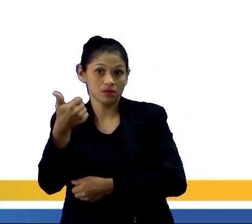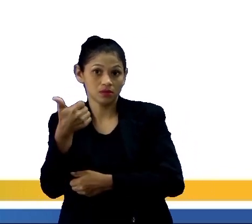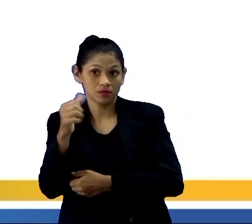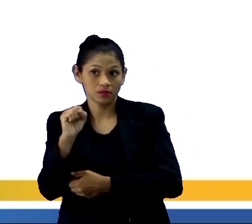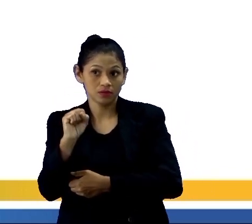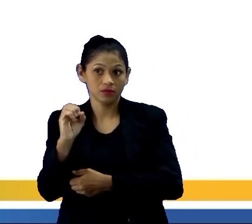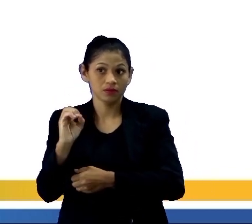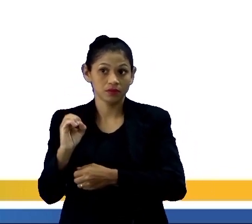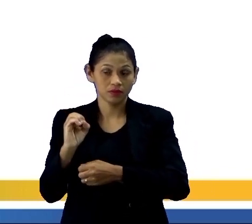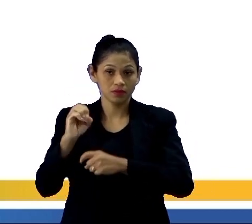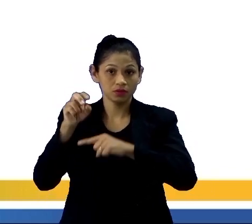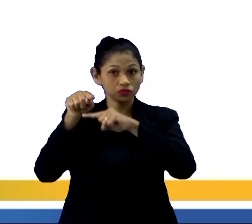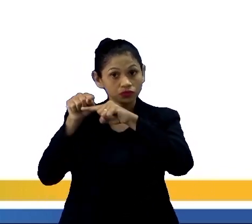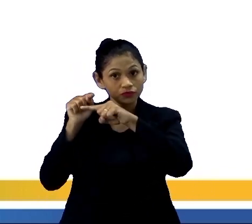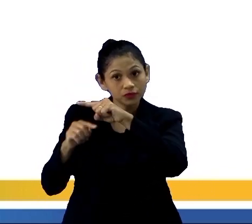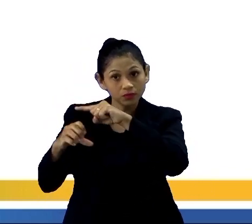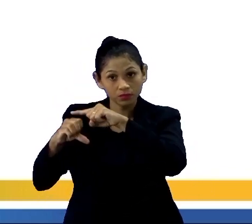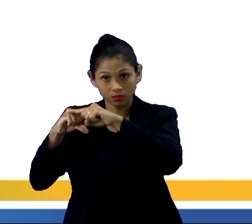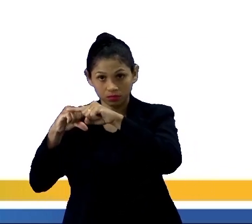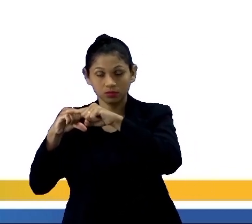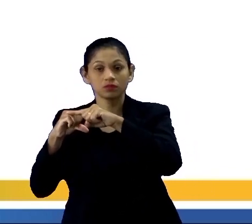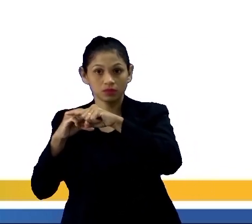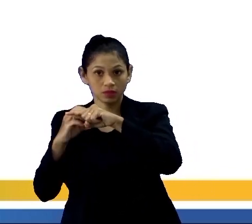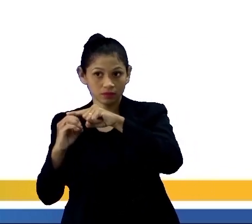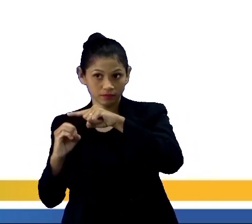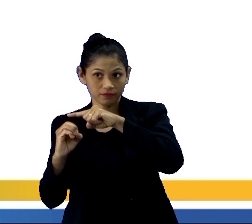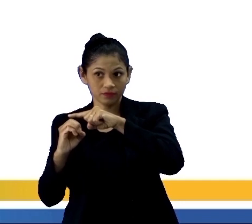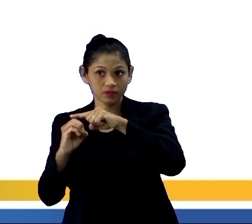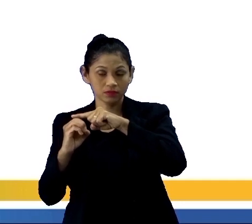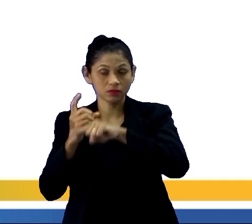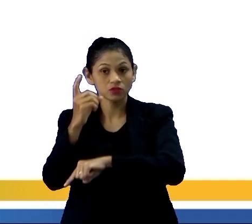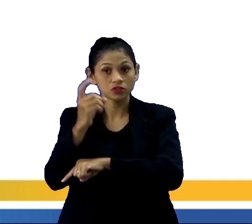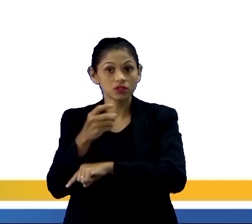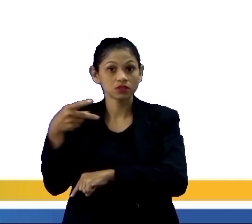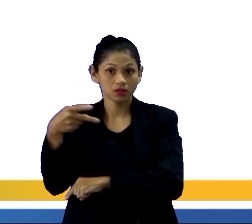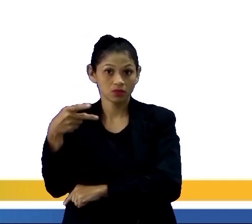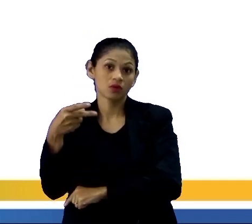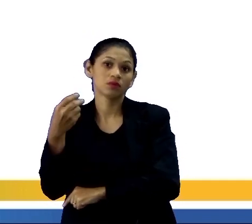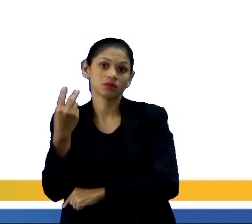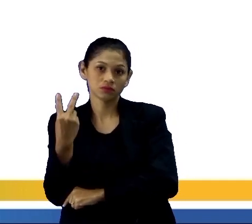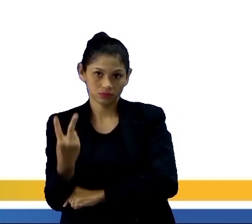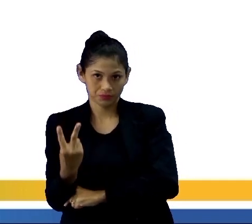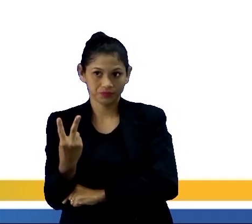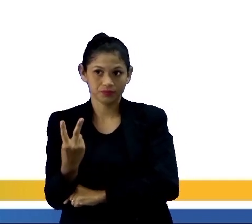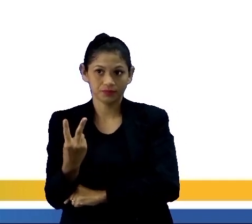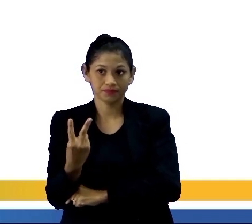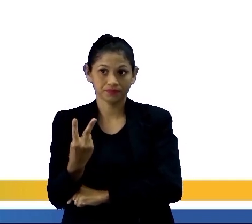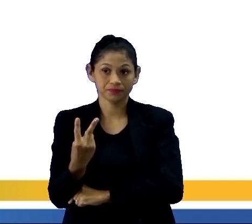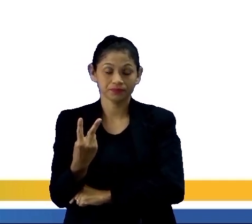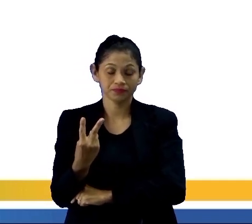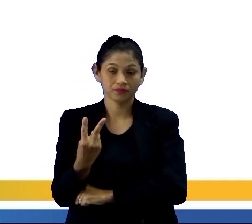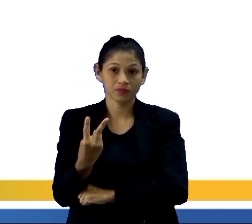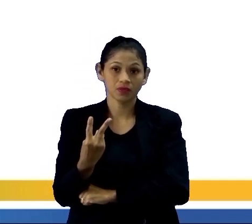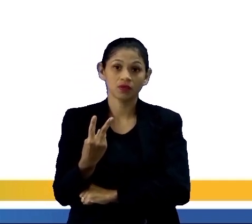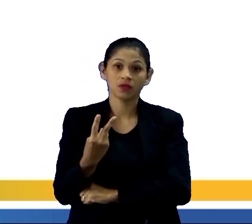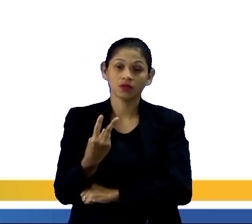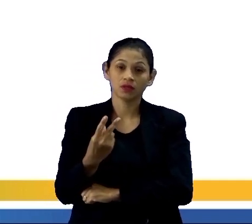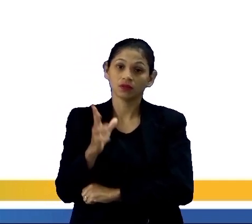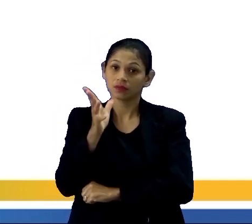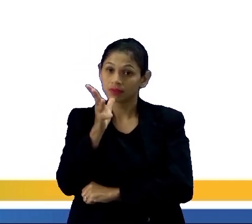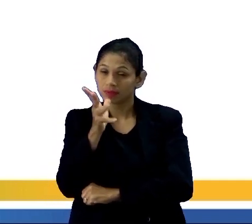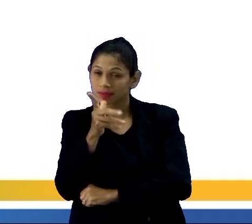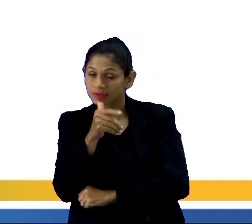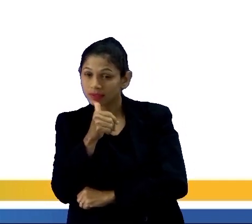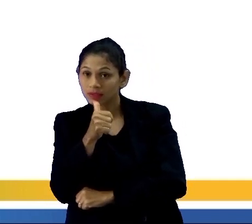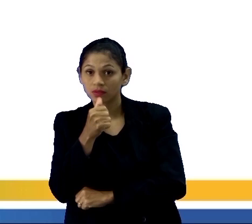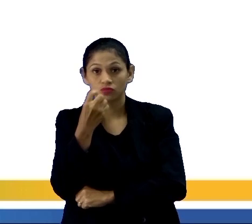igual a 180 dividido para 90. Logo, x igual a 2. Serão gastas 2 horas a